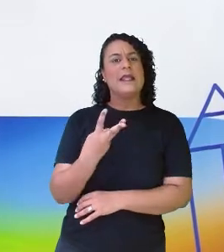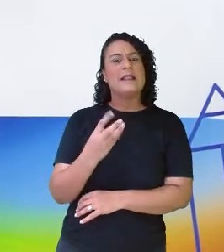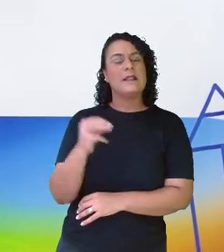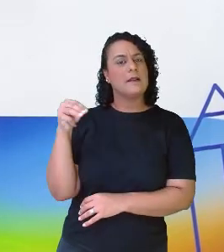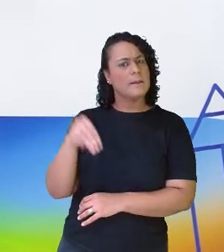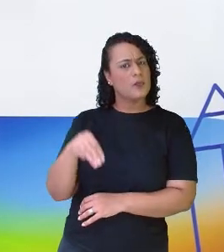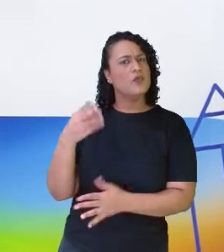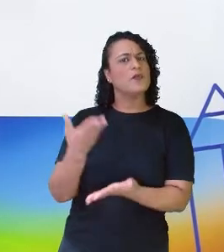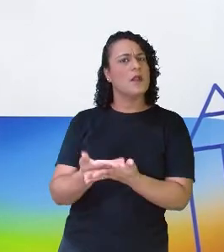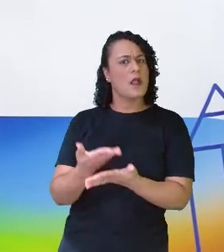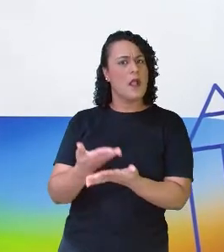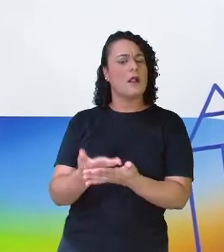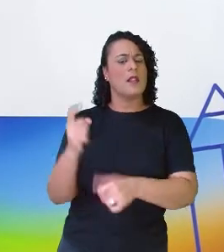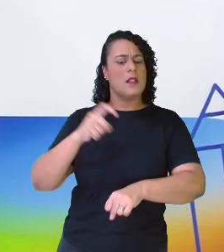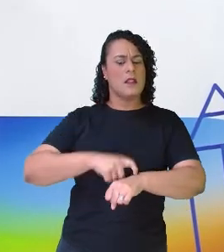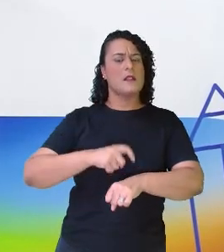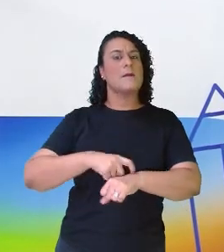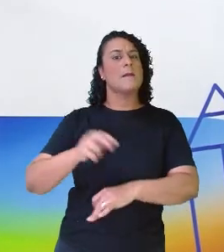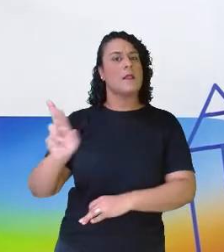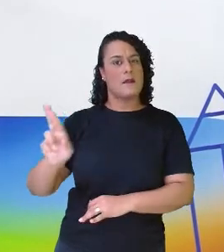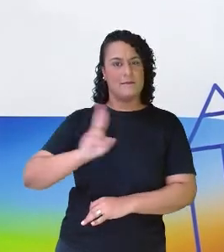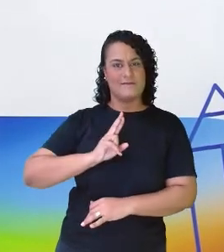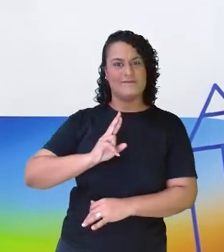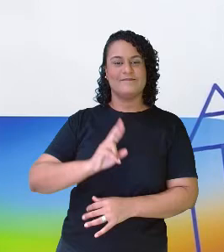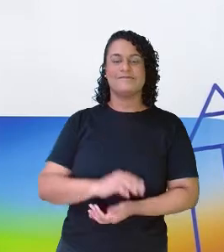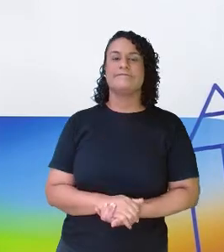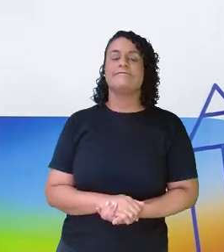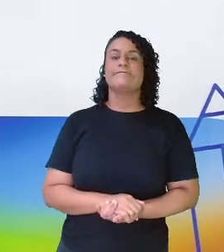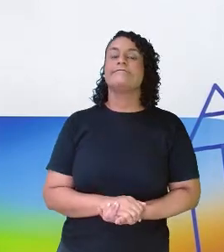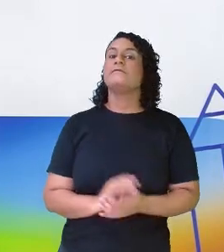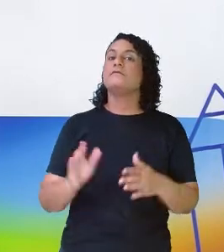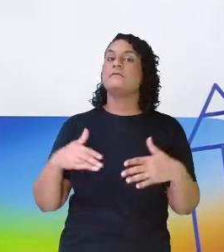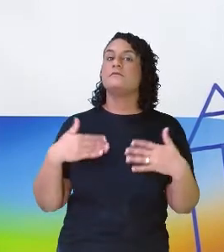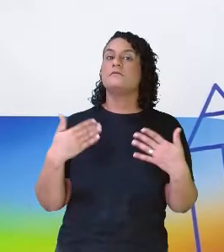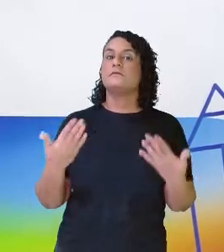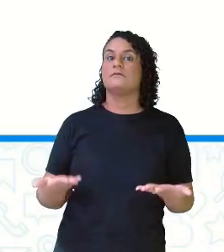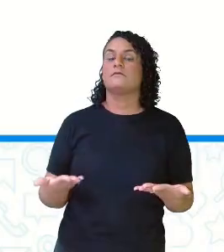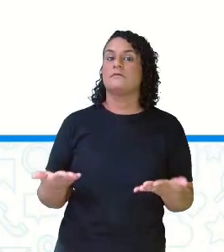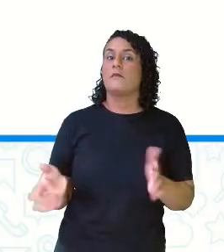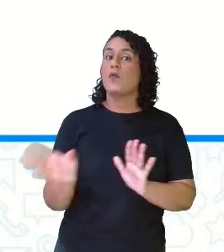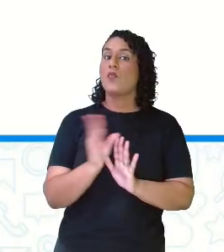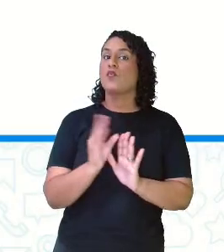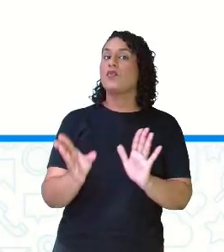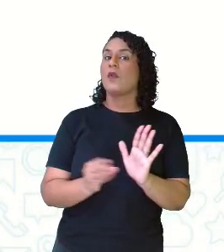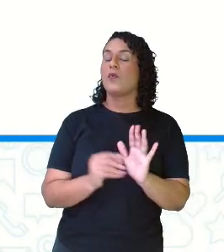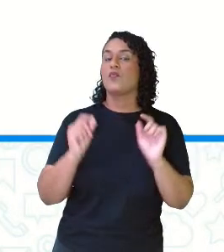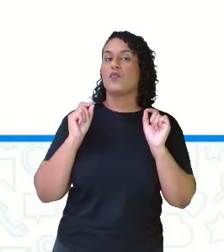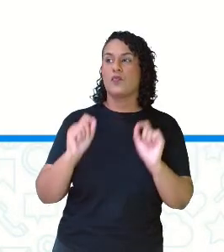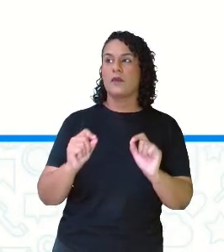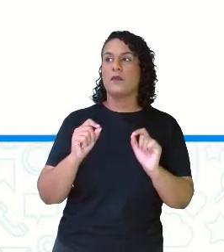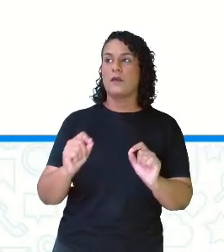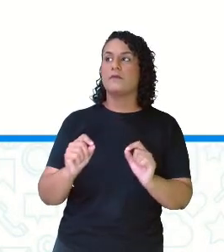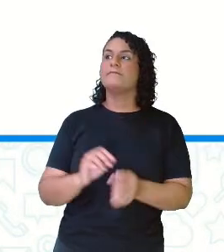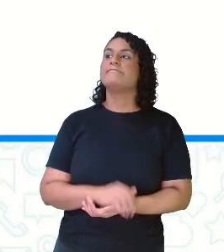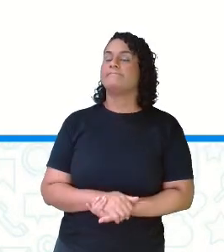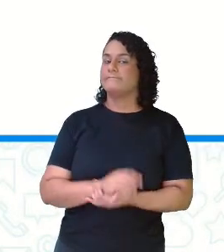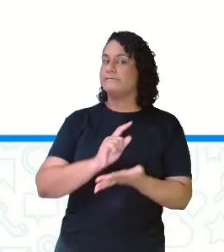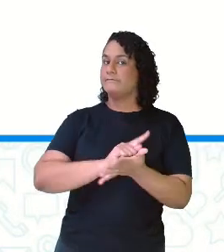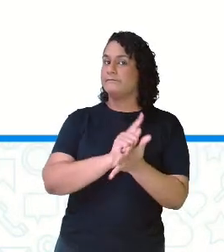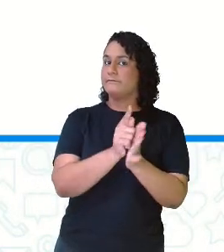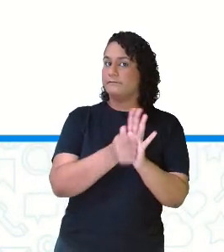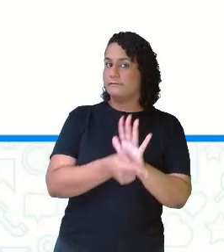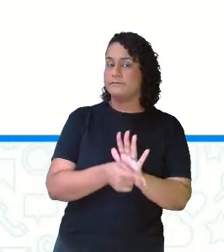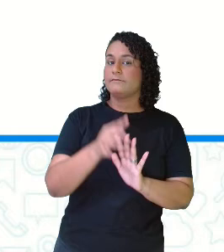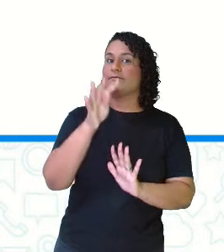dela responder, tá bom? Então, olha só. O que a gente vai estudar hoje, que eu botei aqui, ó. Esse gênero